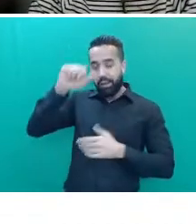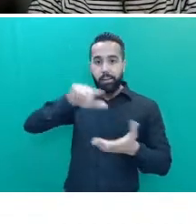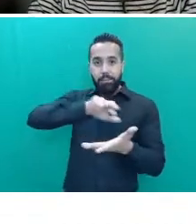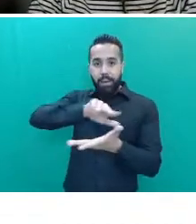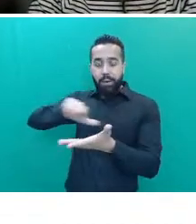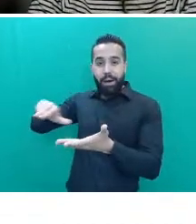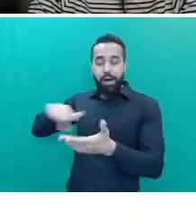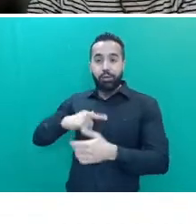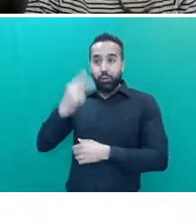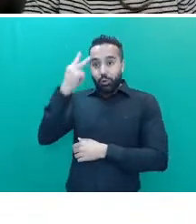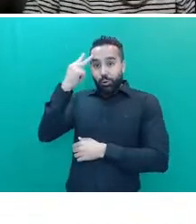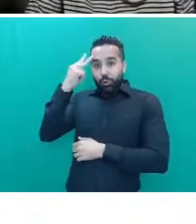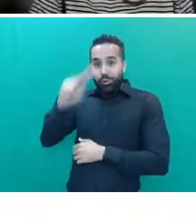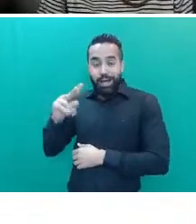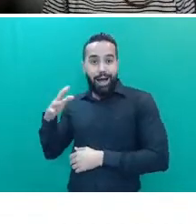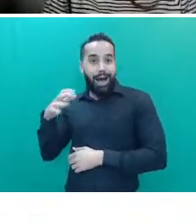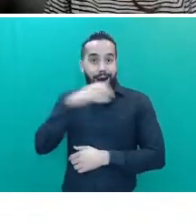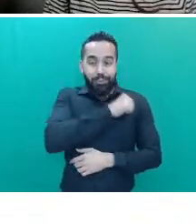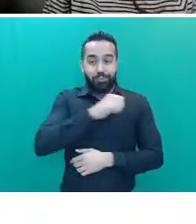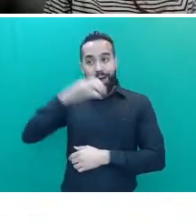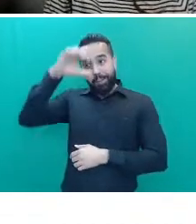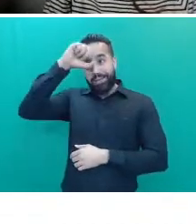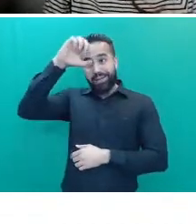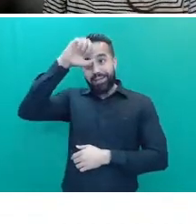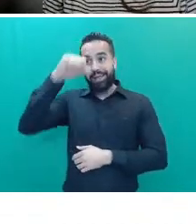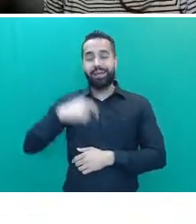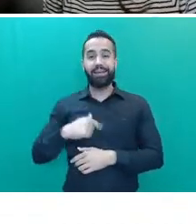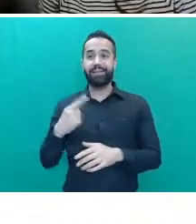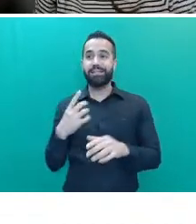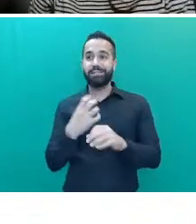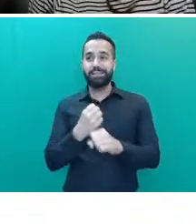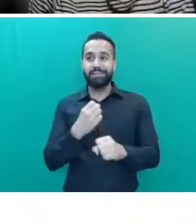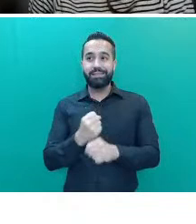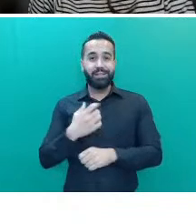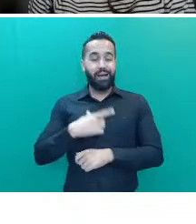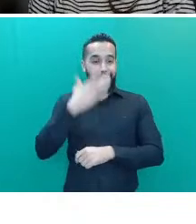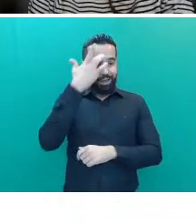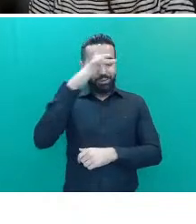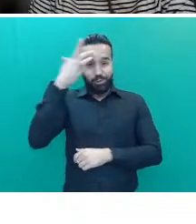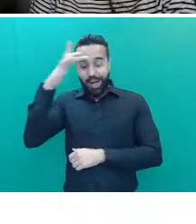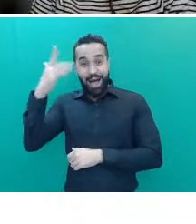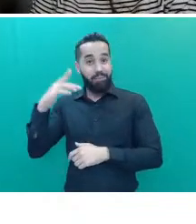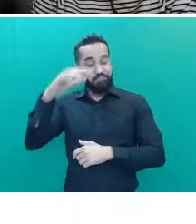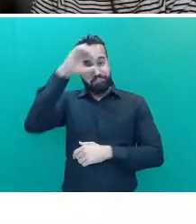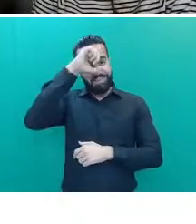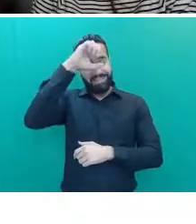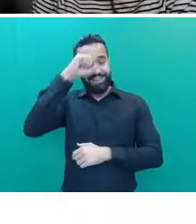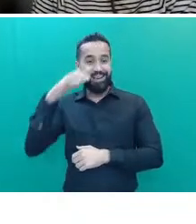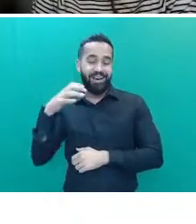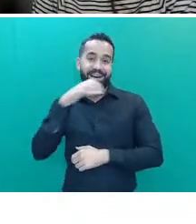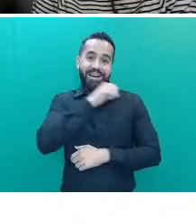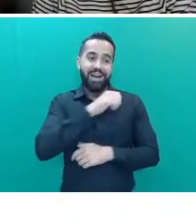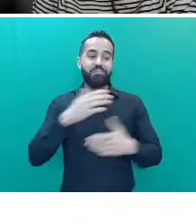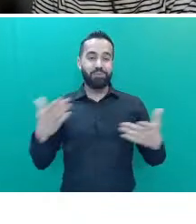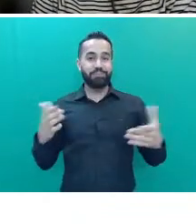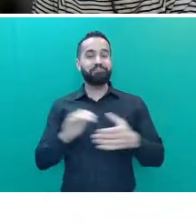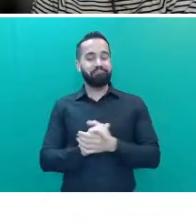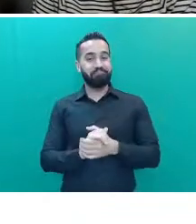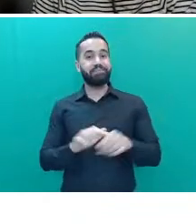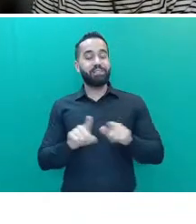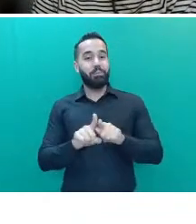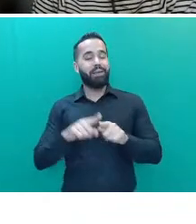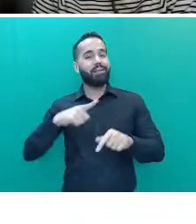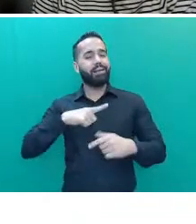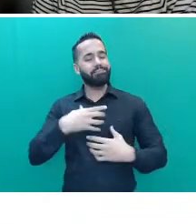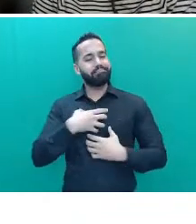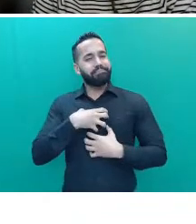dias, porque você não tem tempo para aprender isso. Então, tem que aprender rápido. E, além de tudo, administrar todas essas emoções, né,